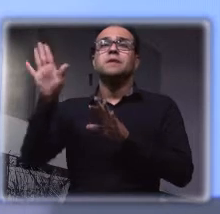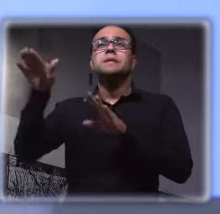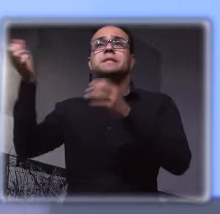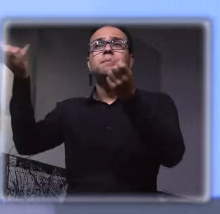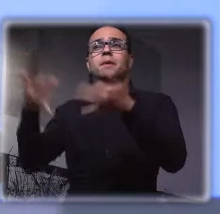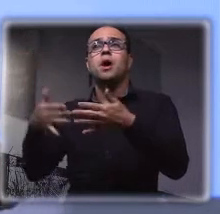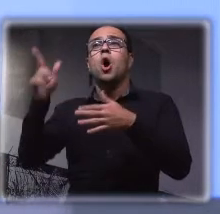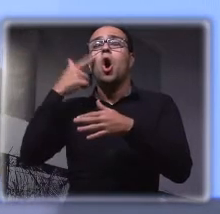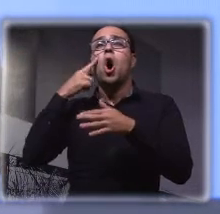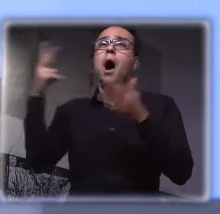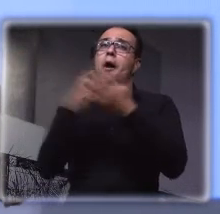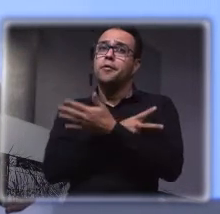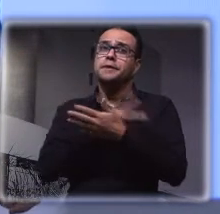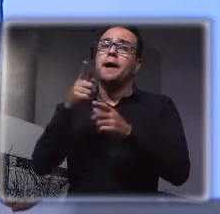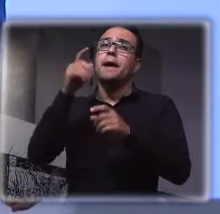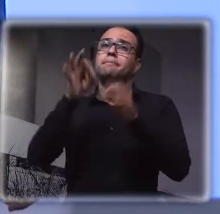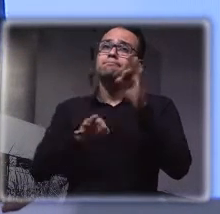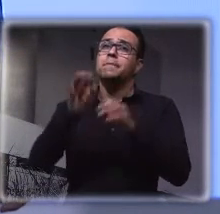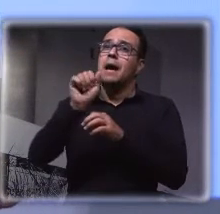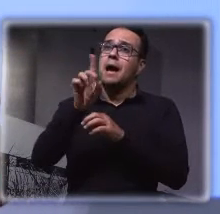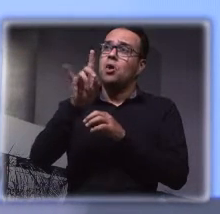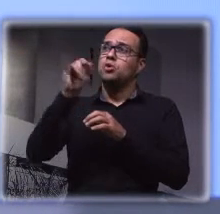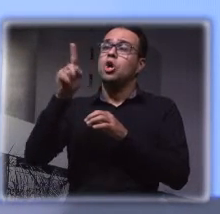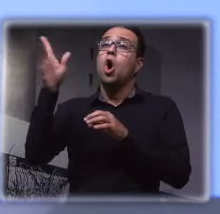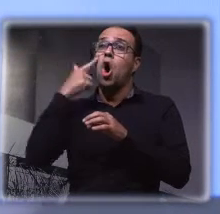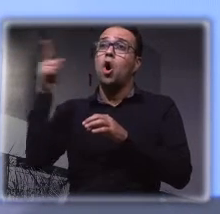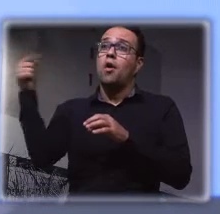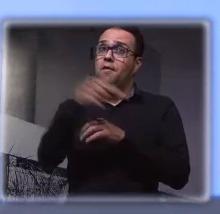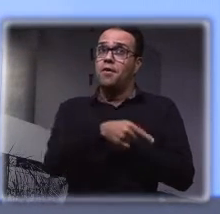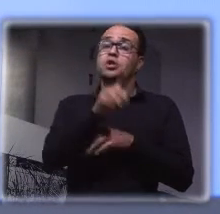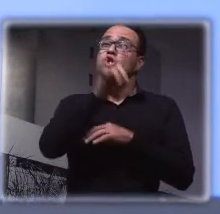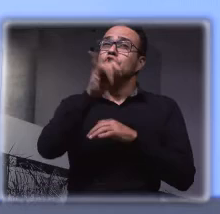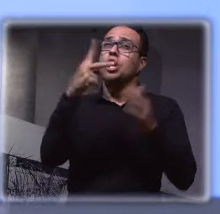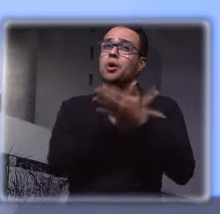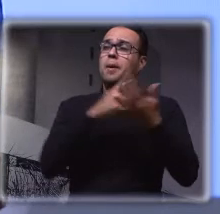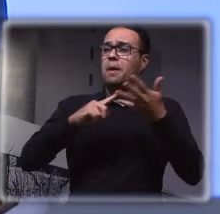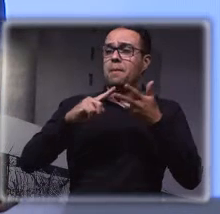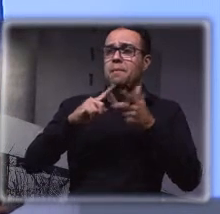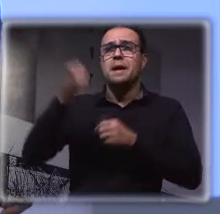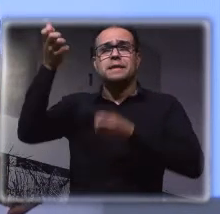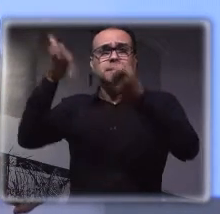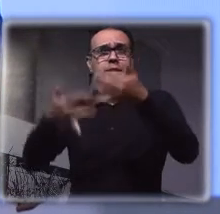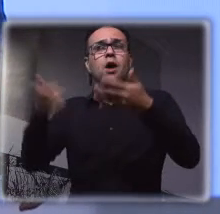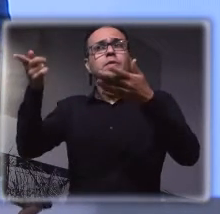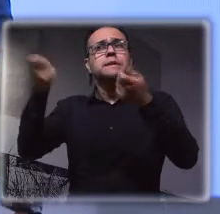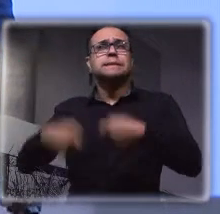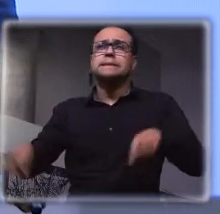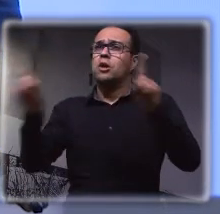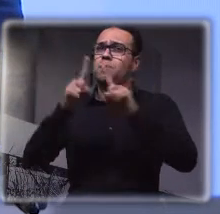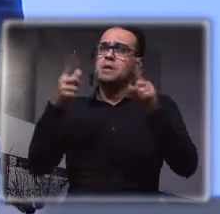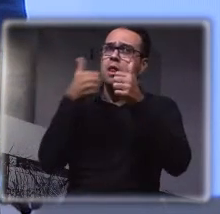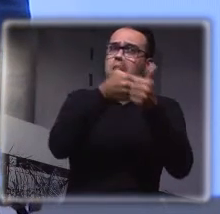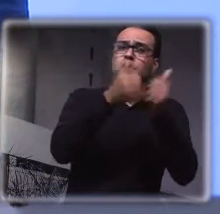ela como acontece uma audiência, o que vai acontecer naquele dia, explica que ela não precisa ficar perto